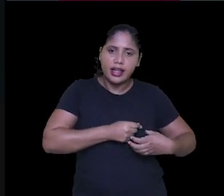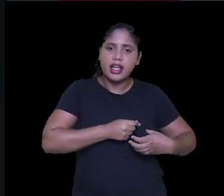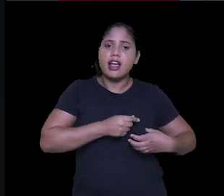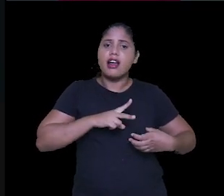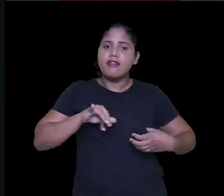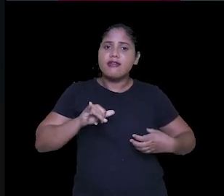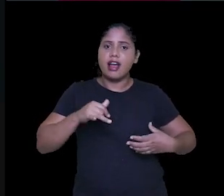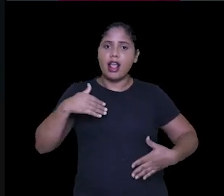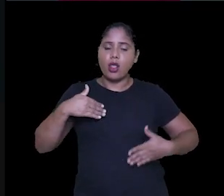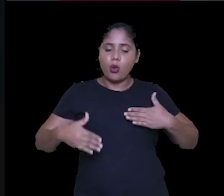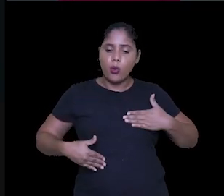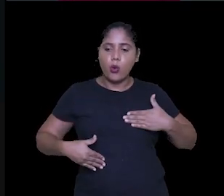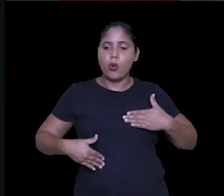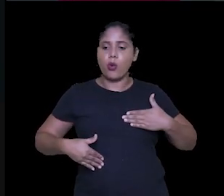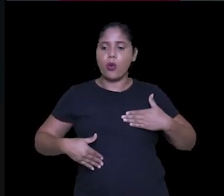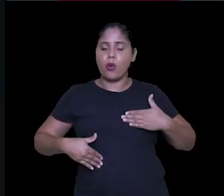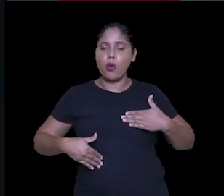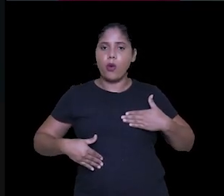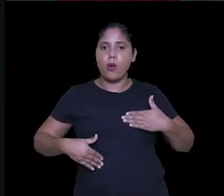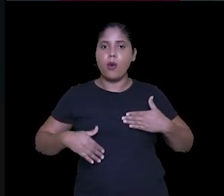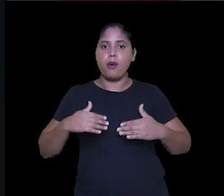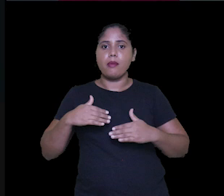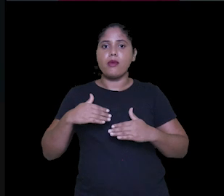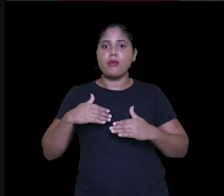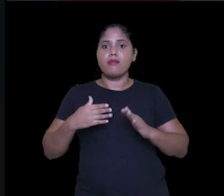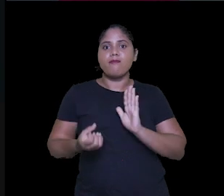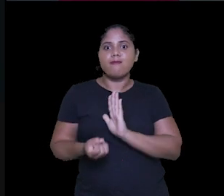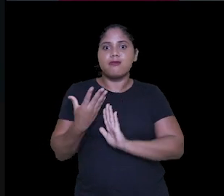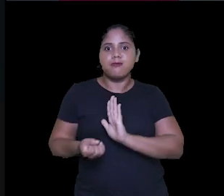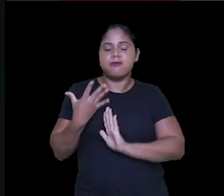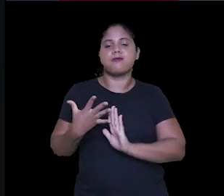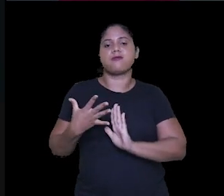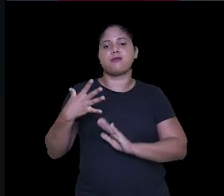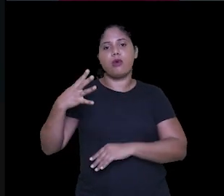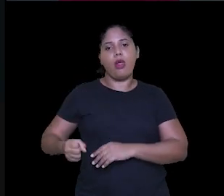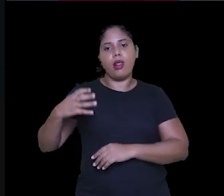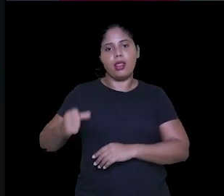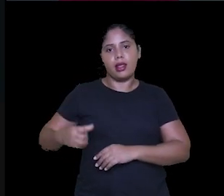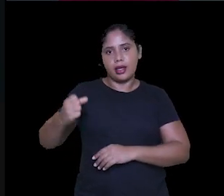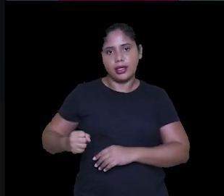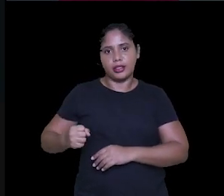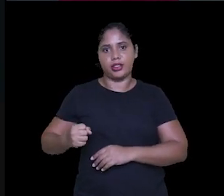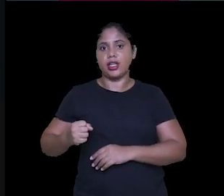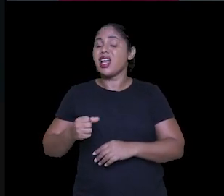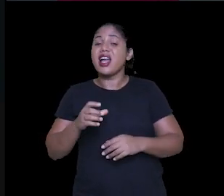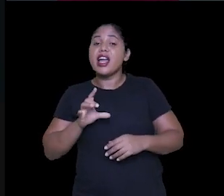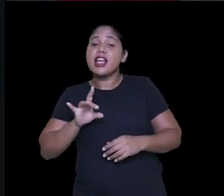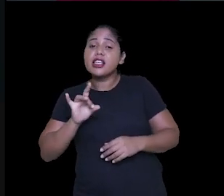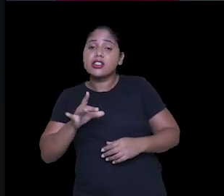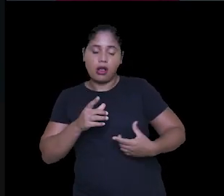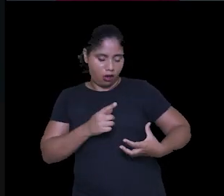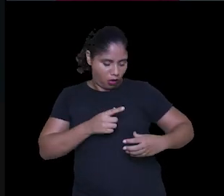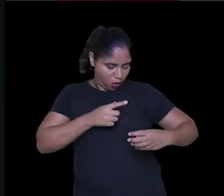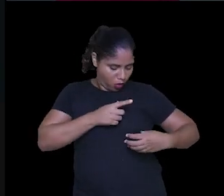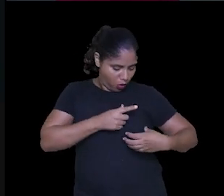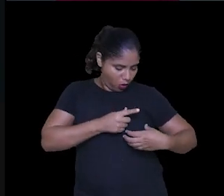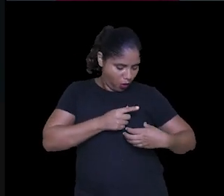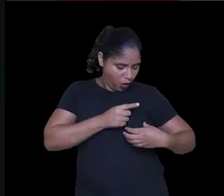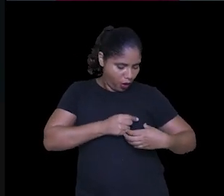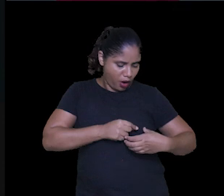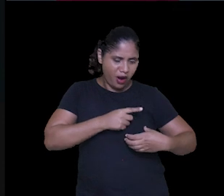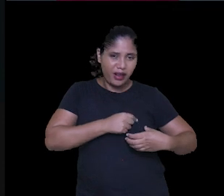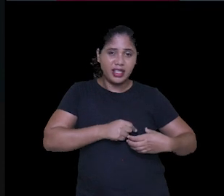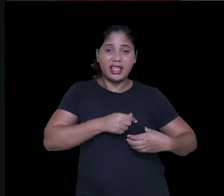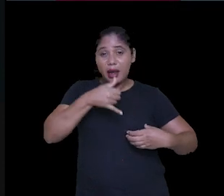Um outro problema que a gente encontra é o engurgitamento mamário, sem ser o fisiológico. Então, é preciso